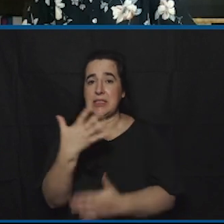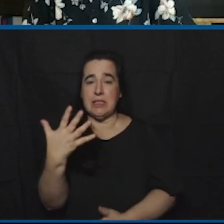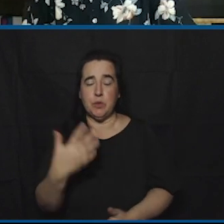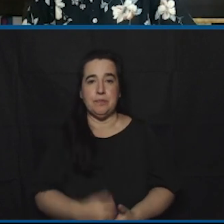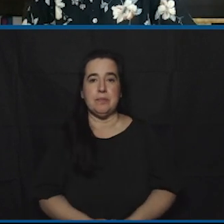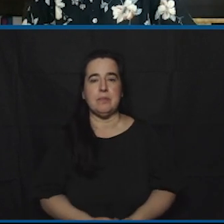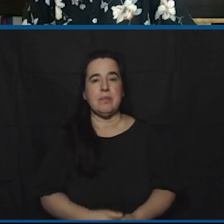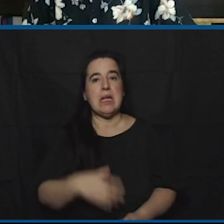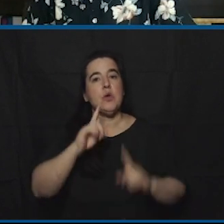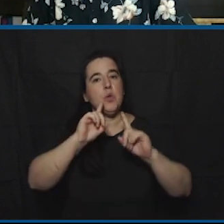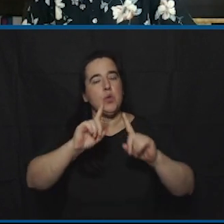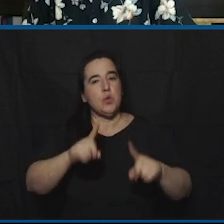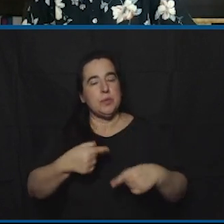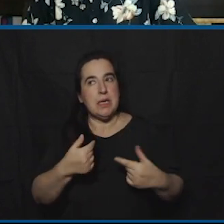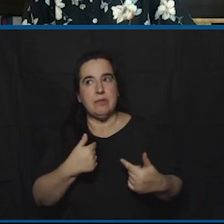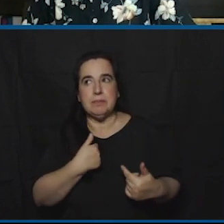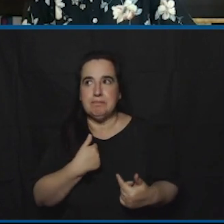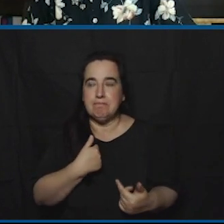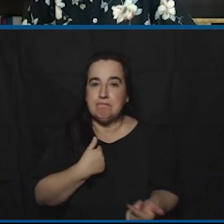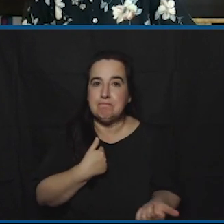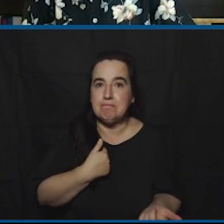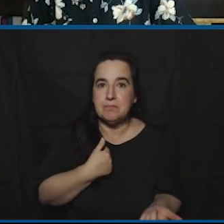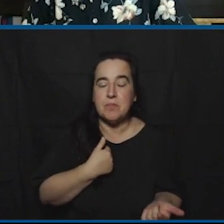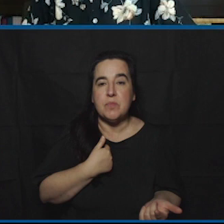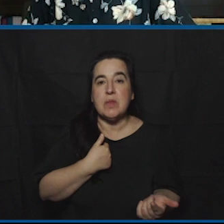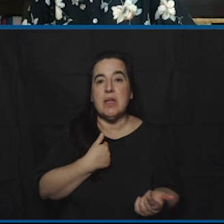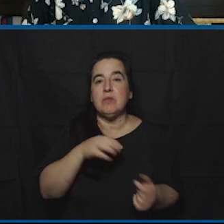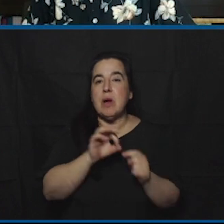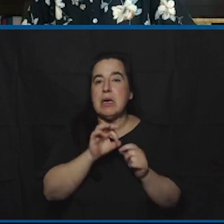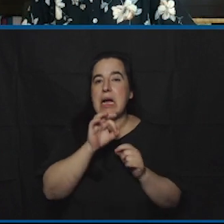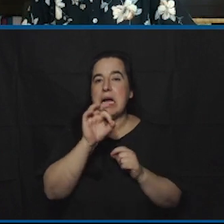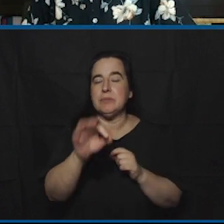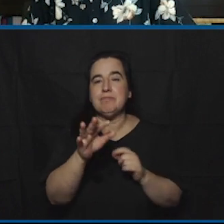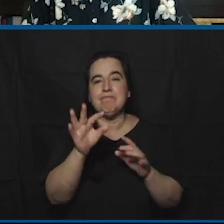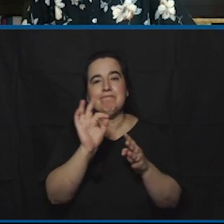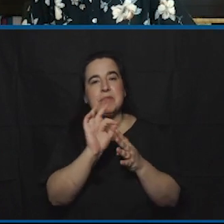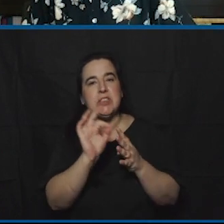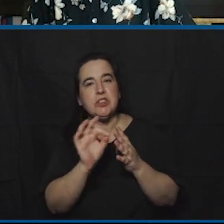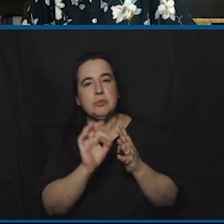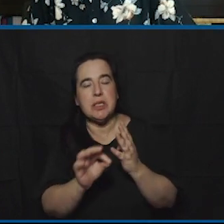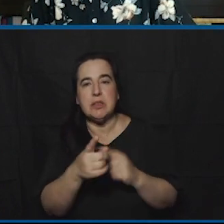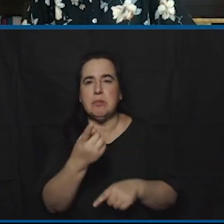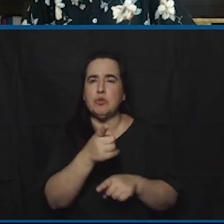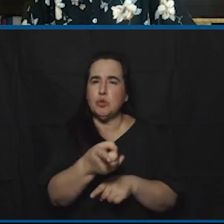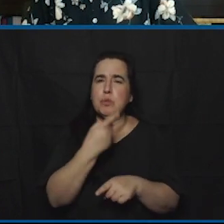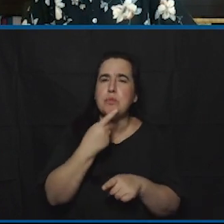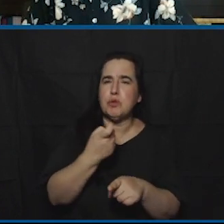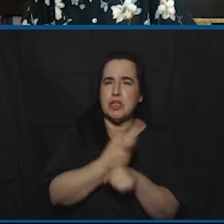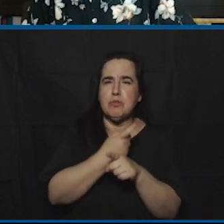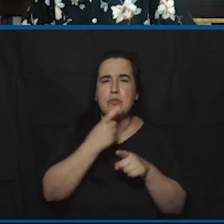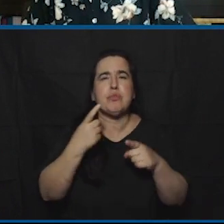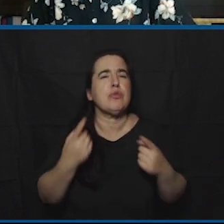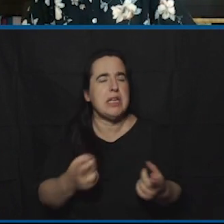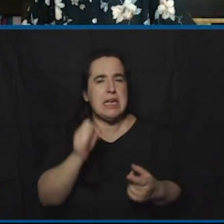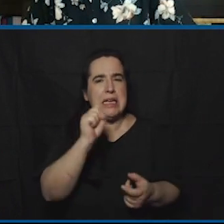Ok, Eurico, se calhar vou começar eu e vou referir-me aqui um pouco ao aspecto que tu perguntas do porquê aqui é referida a Galileia,